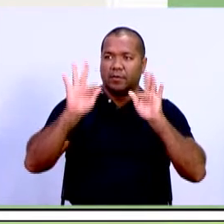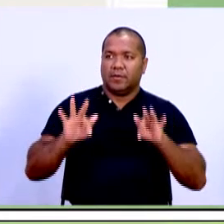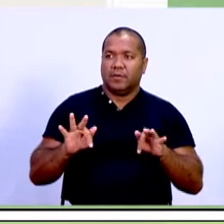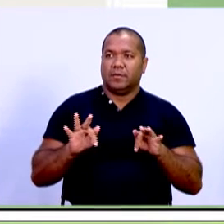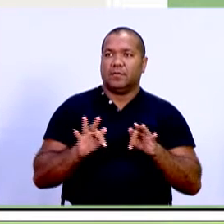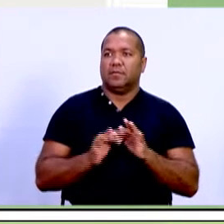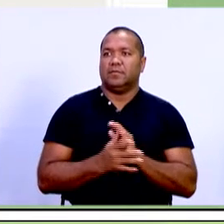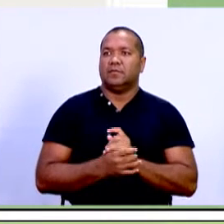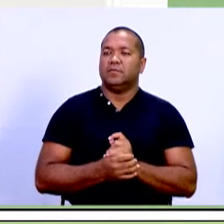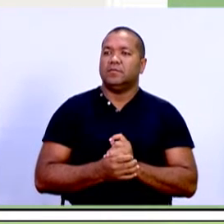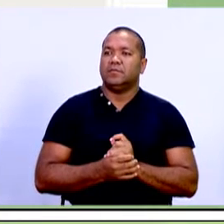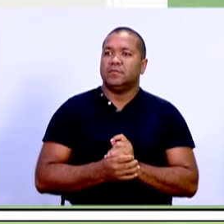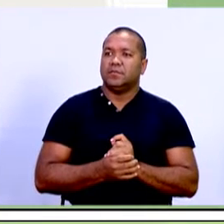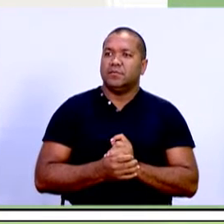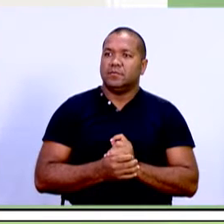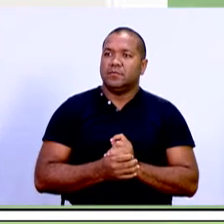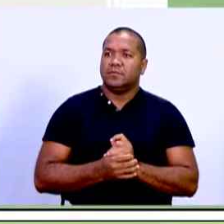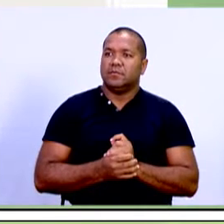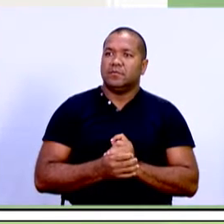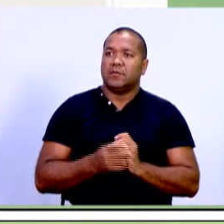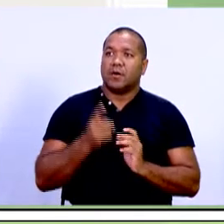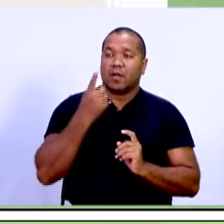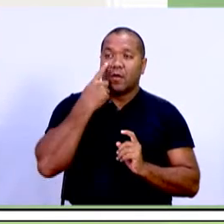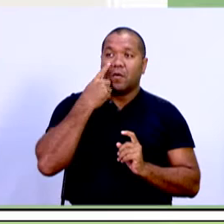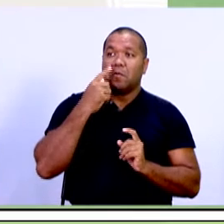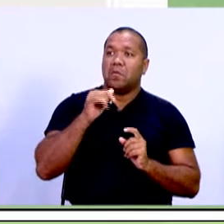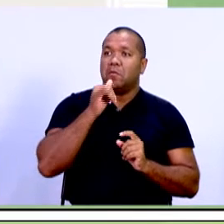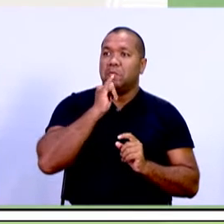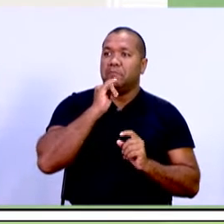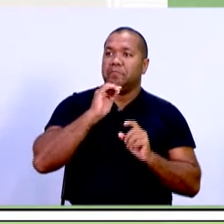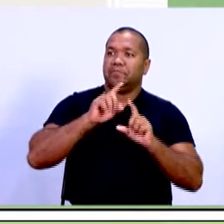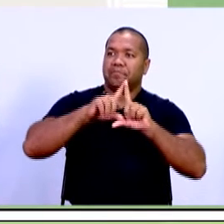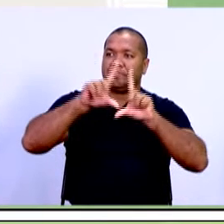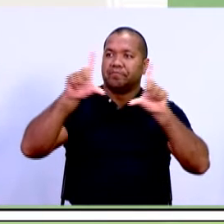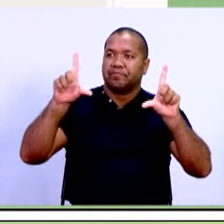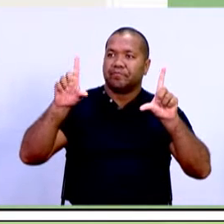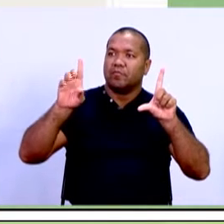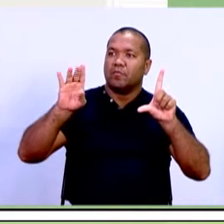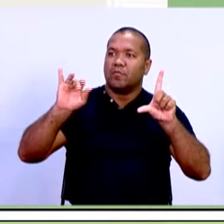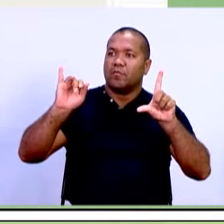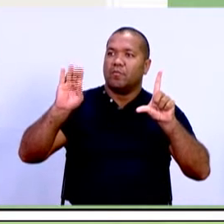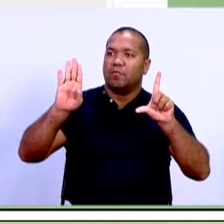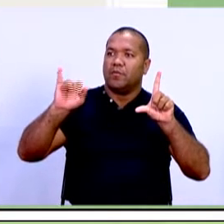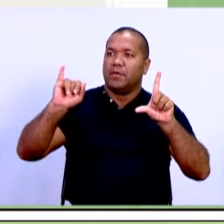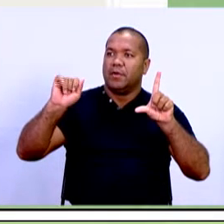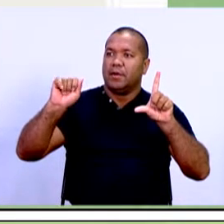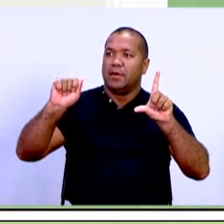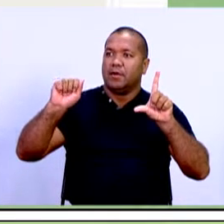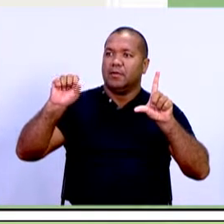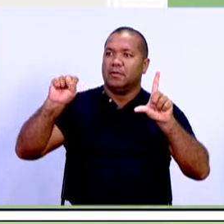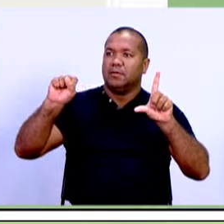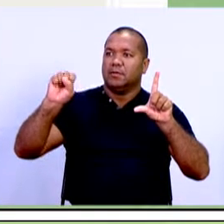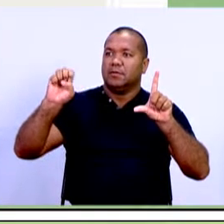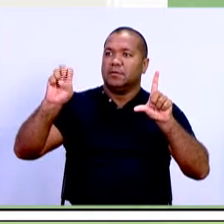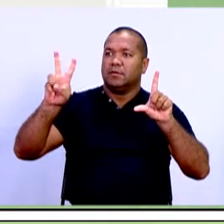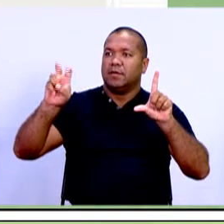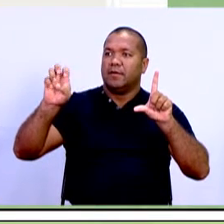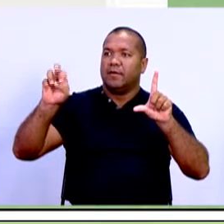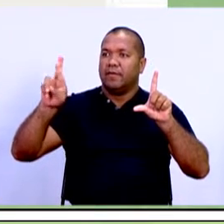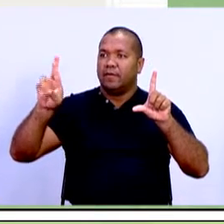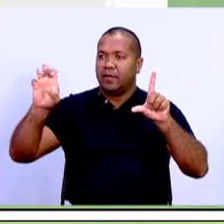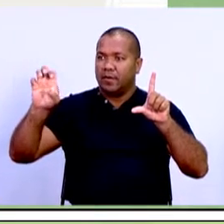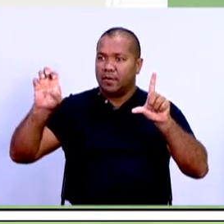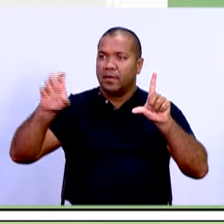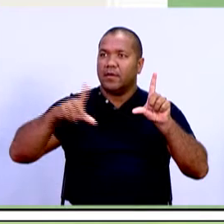temos uma tela do BI Server. Aqui a gente está vendo um dashboard que tem um gráfico e